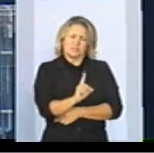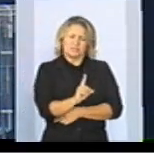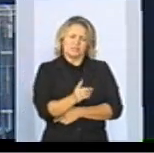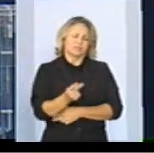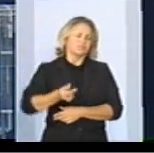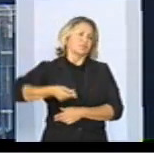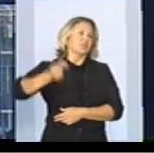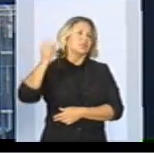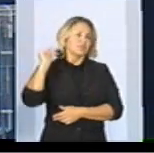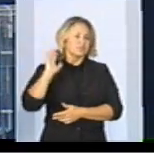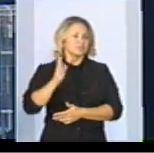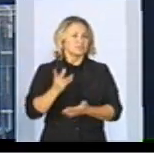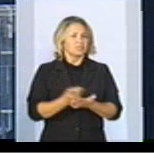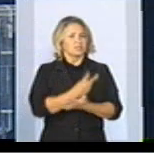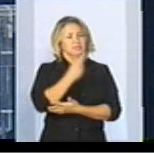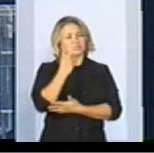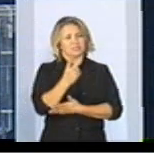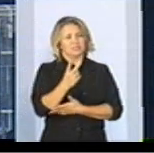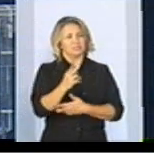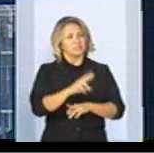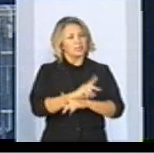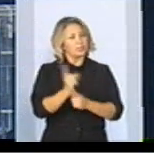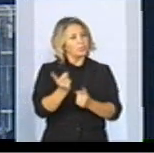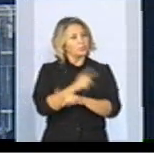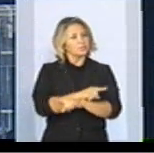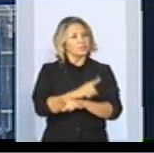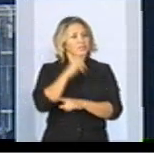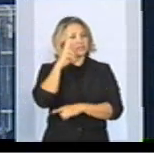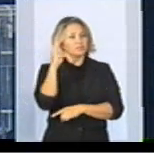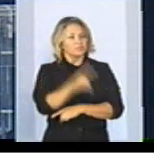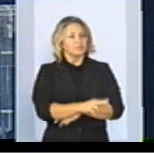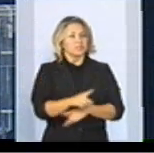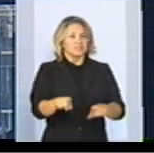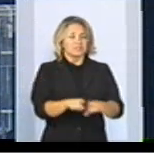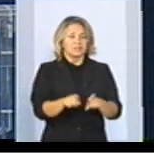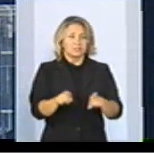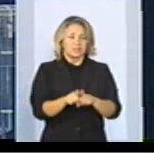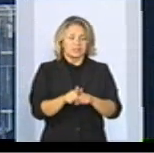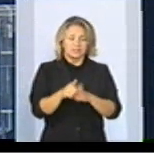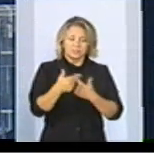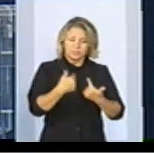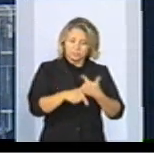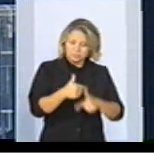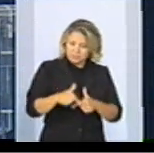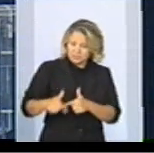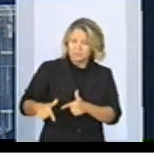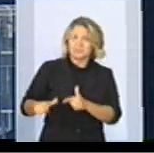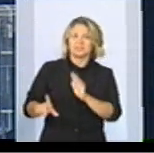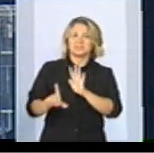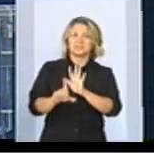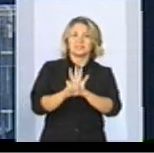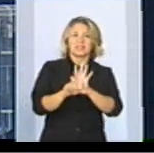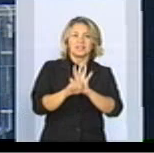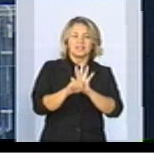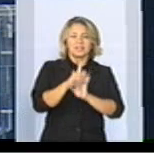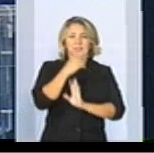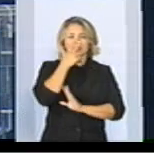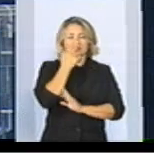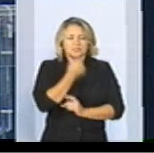no país. Ao contrário, a gente vê até que as ações da nova lei do SEAC são muito